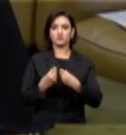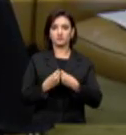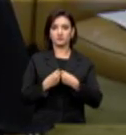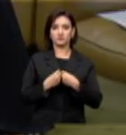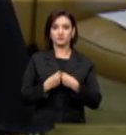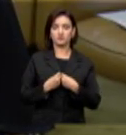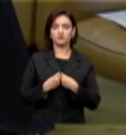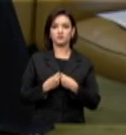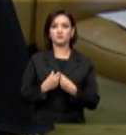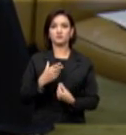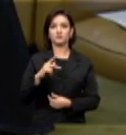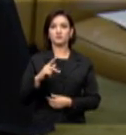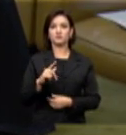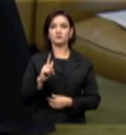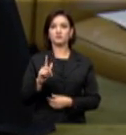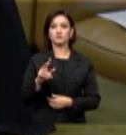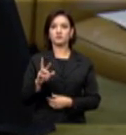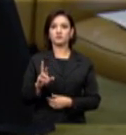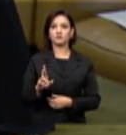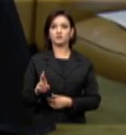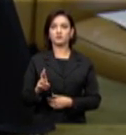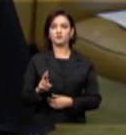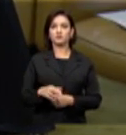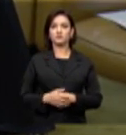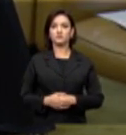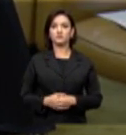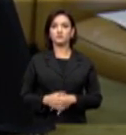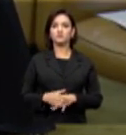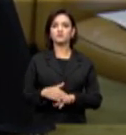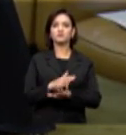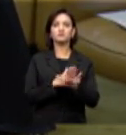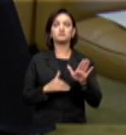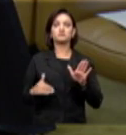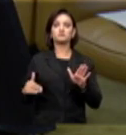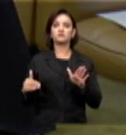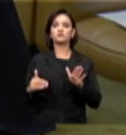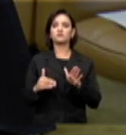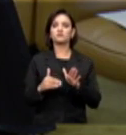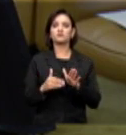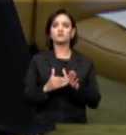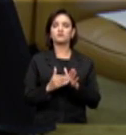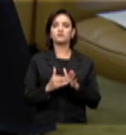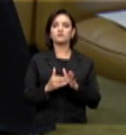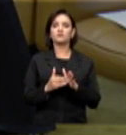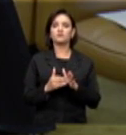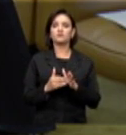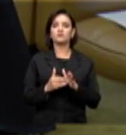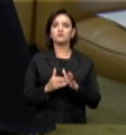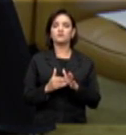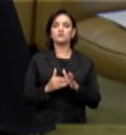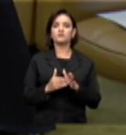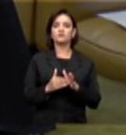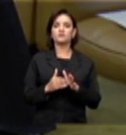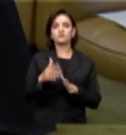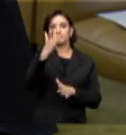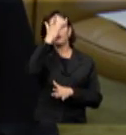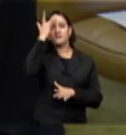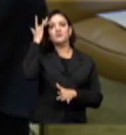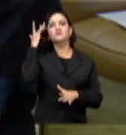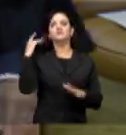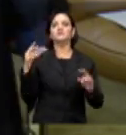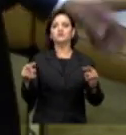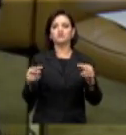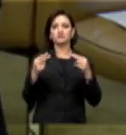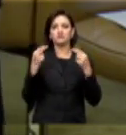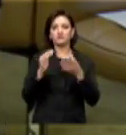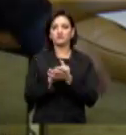senhor procurador-geral da República, todos os demais que acompanham esta sessão,